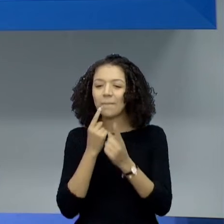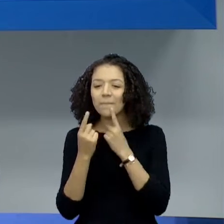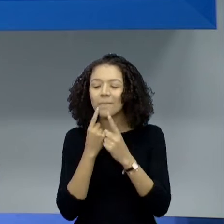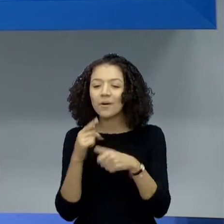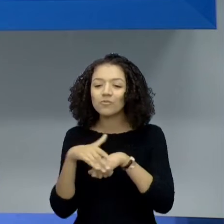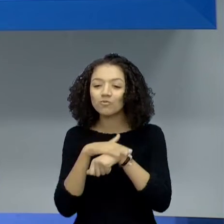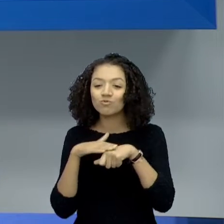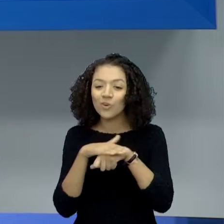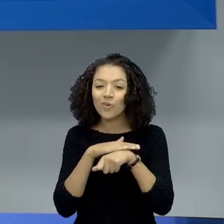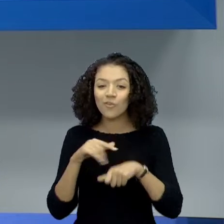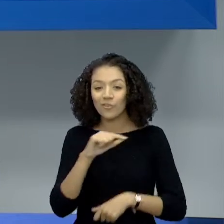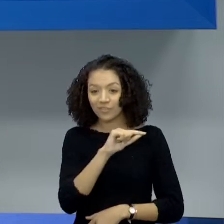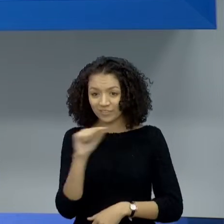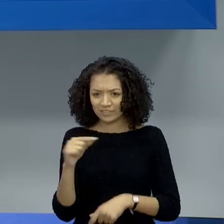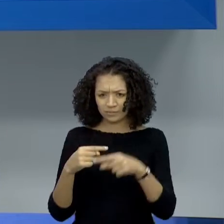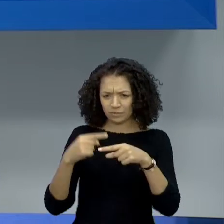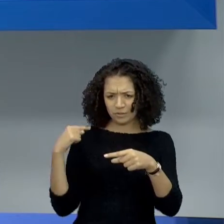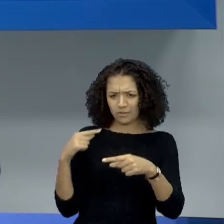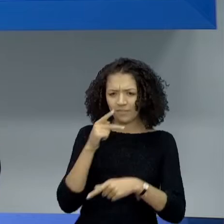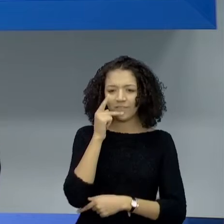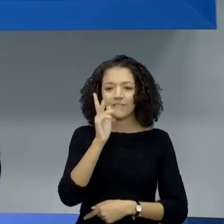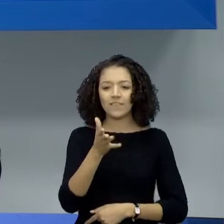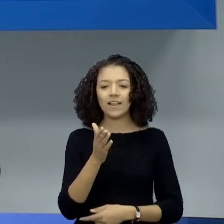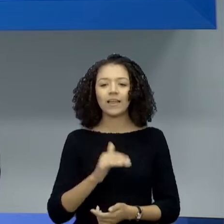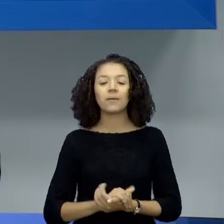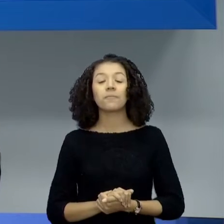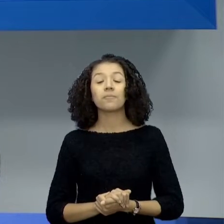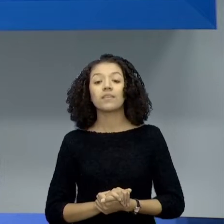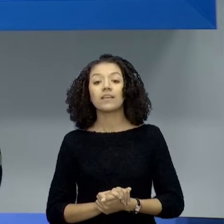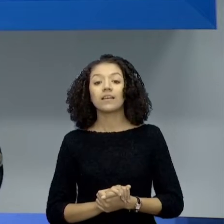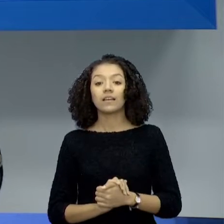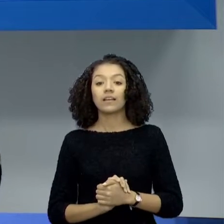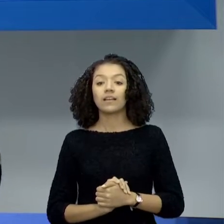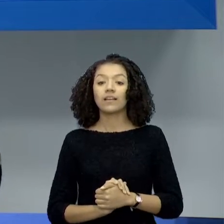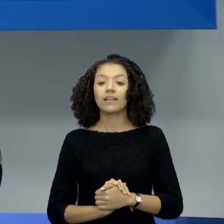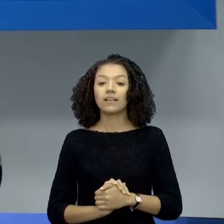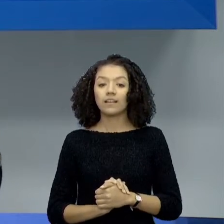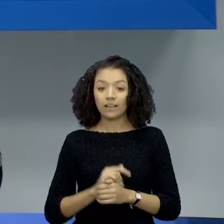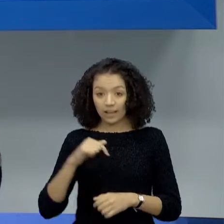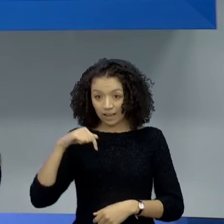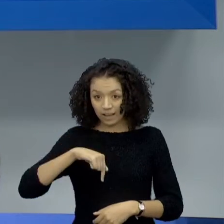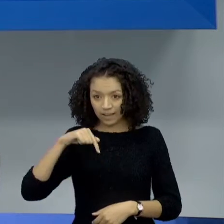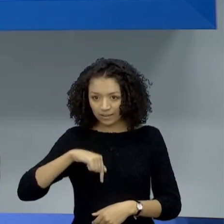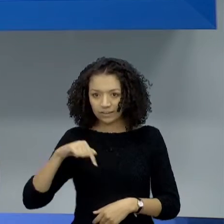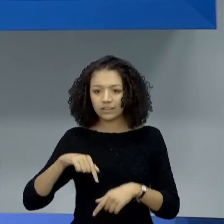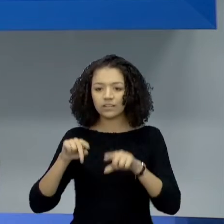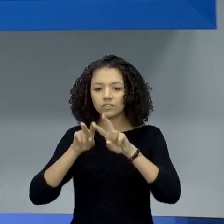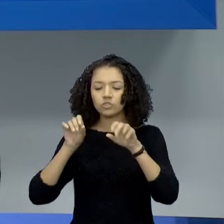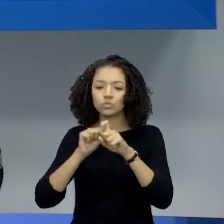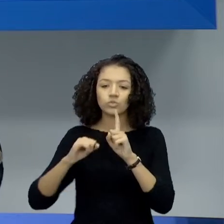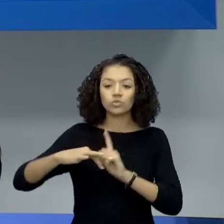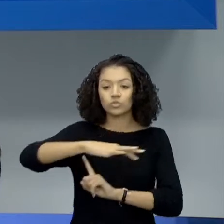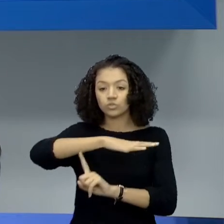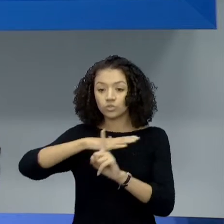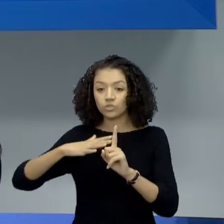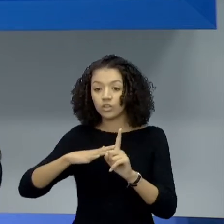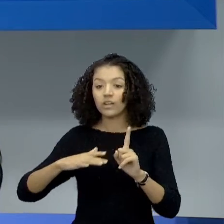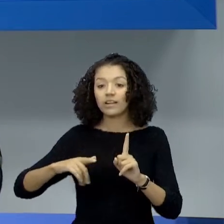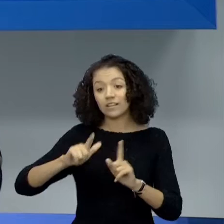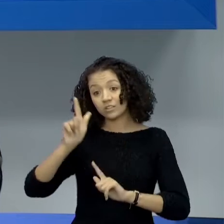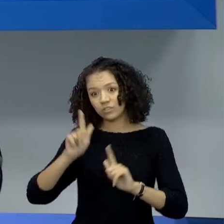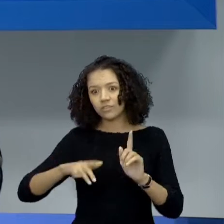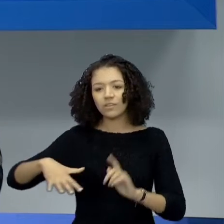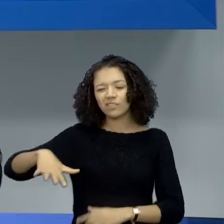vocês. Eu falei para vocês na semana passada que a aula do componente Transformações do Espaço Geográfico e Sociedade ia ser um